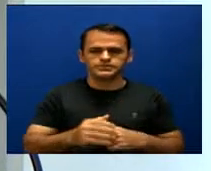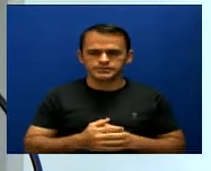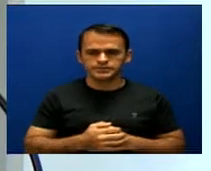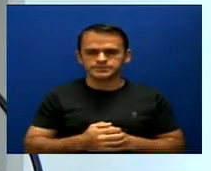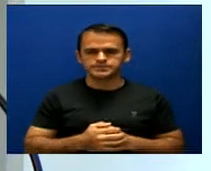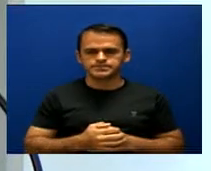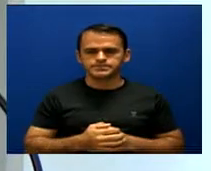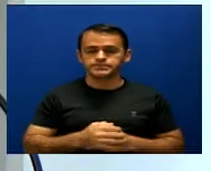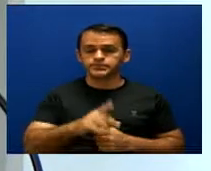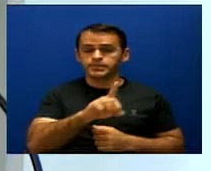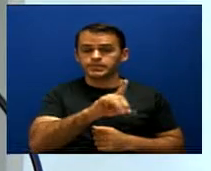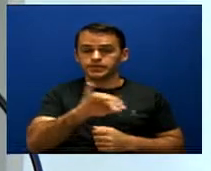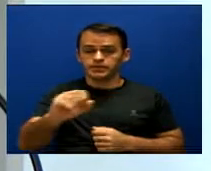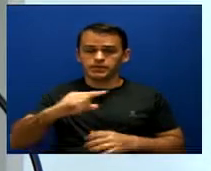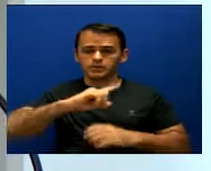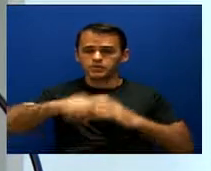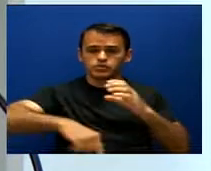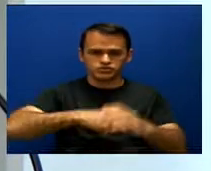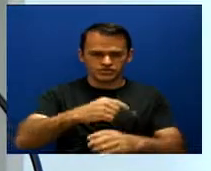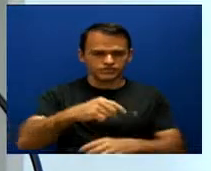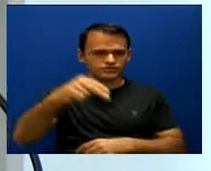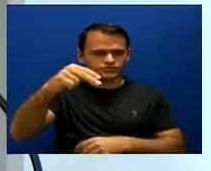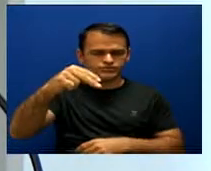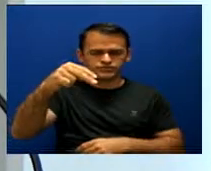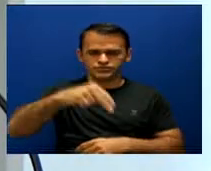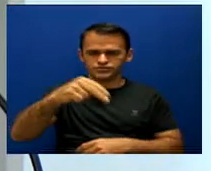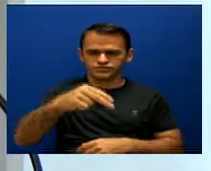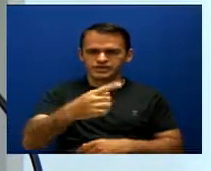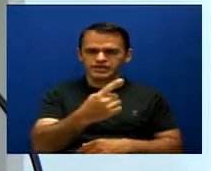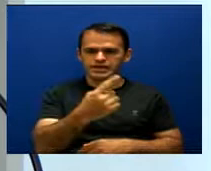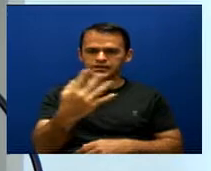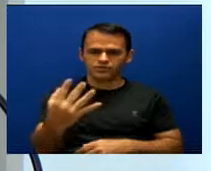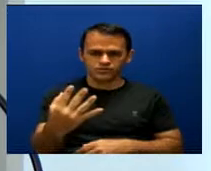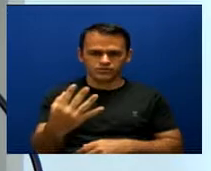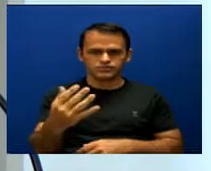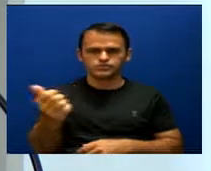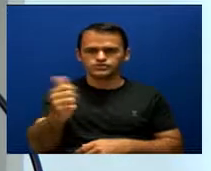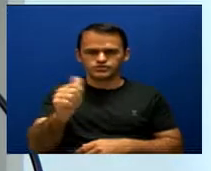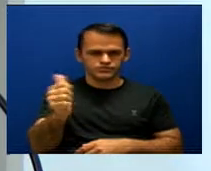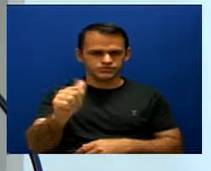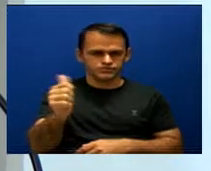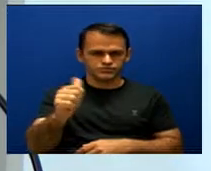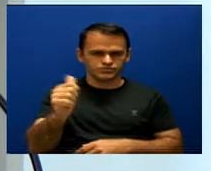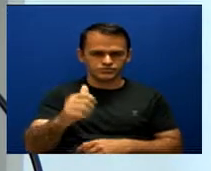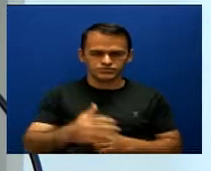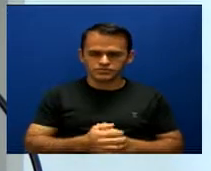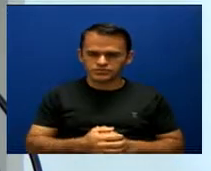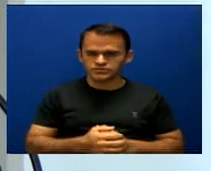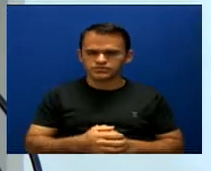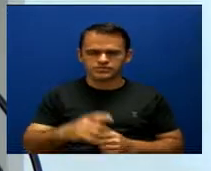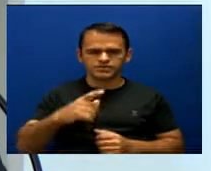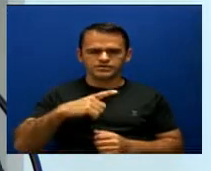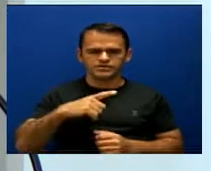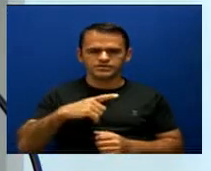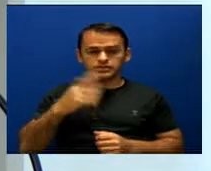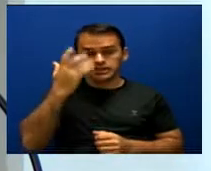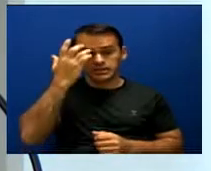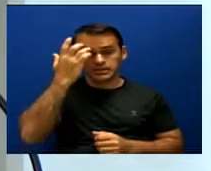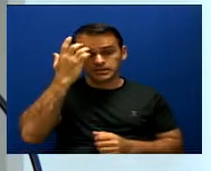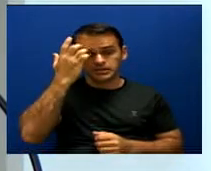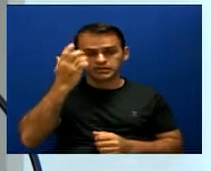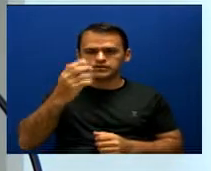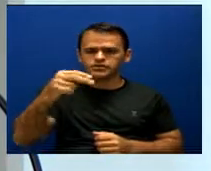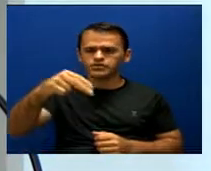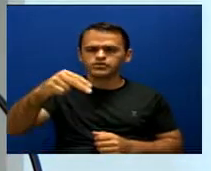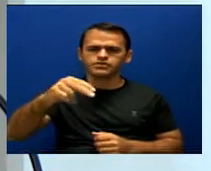Por ser o Dia Mundial do Diabético no mês de novembro, dia 14/11, e o símbolo de um círculo azul, convencionou-se chamar